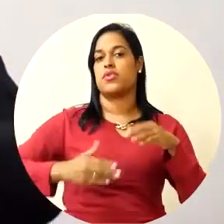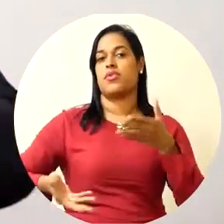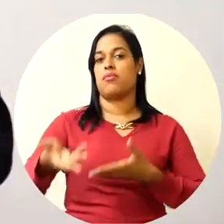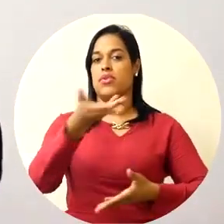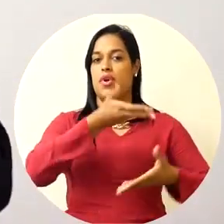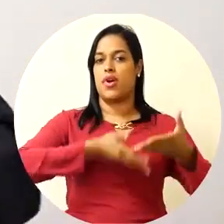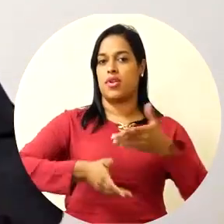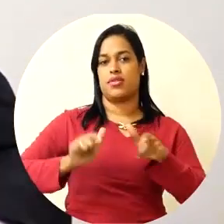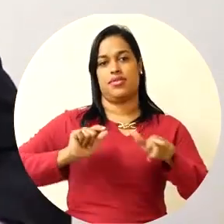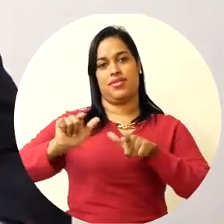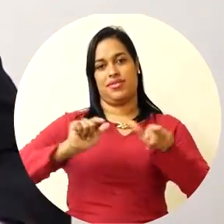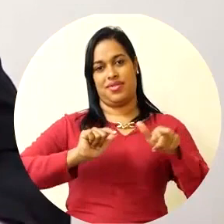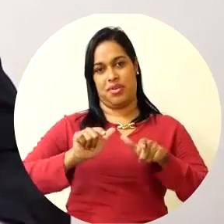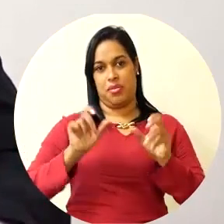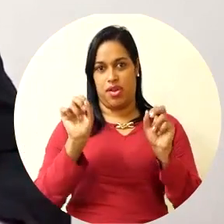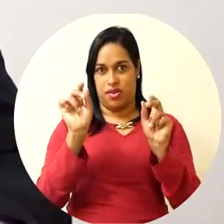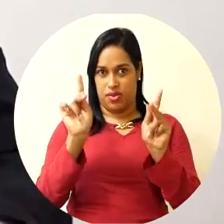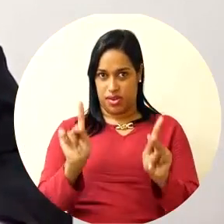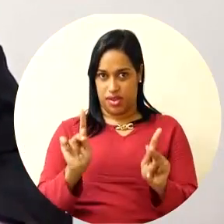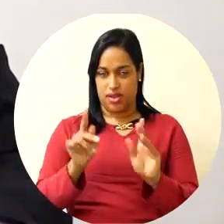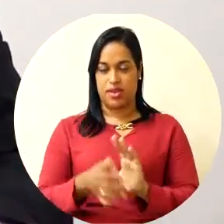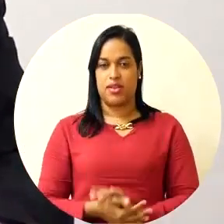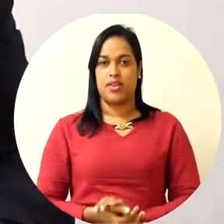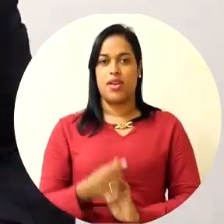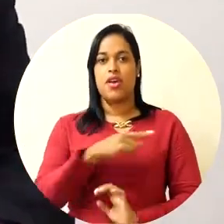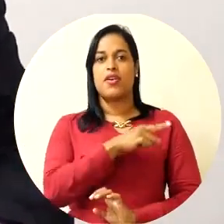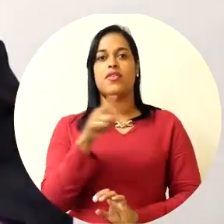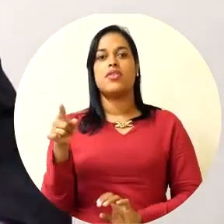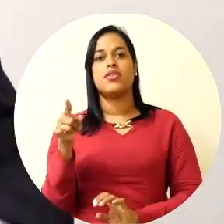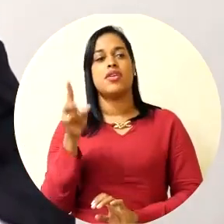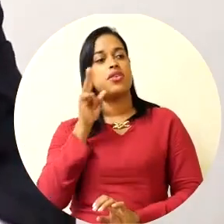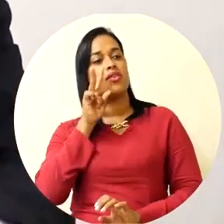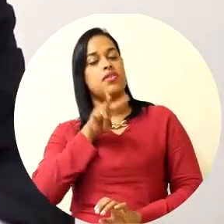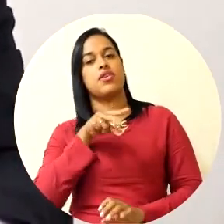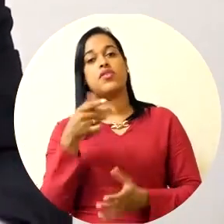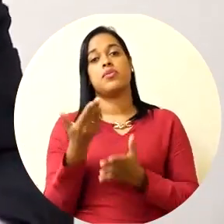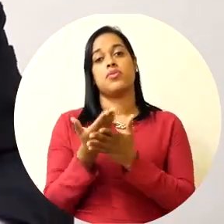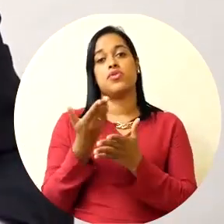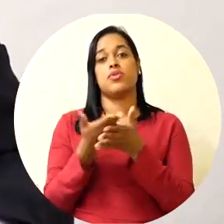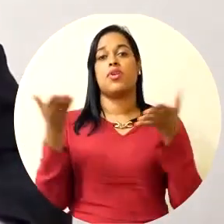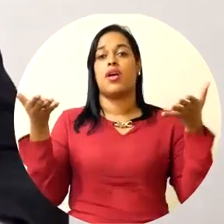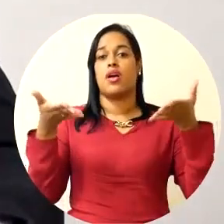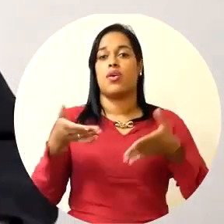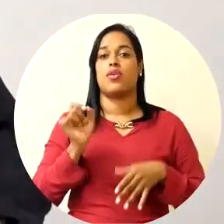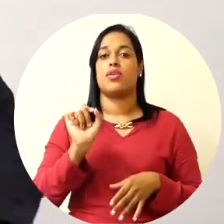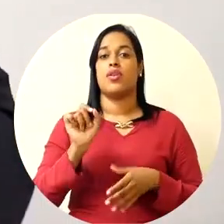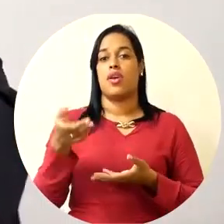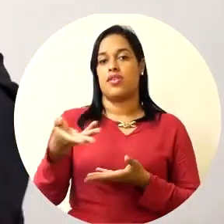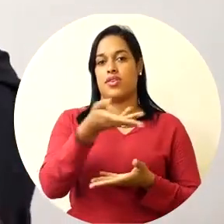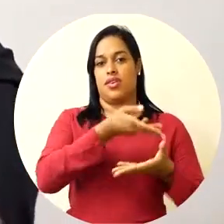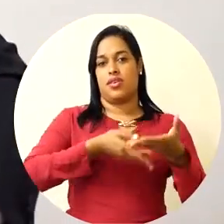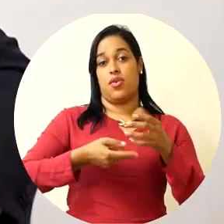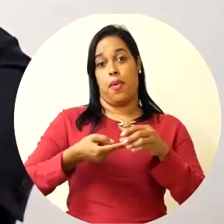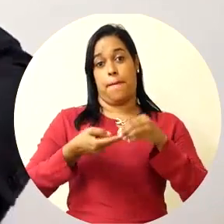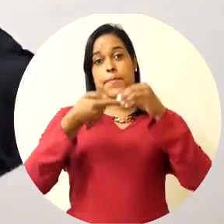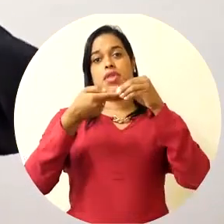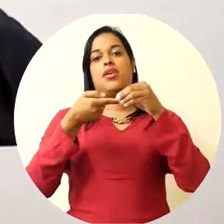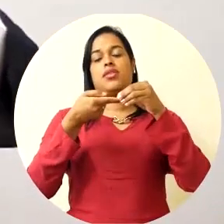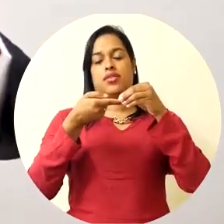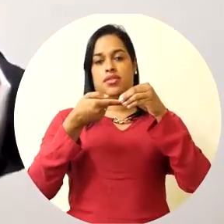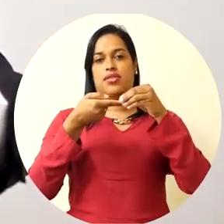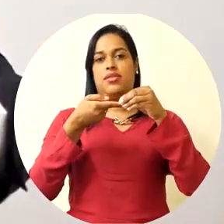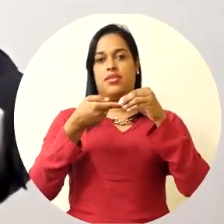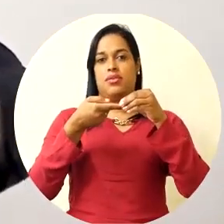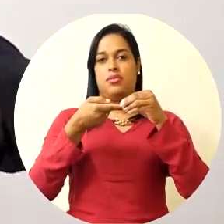empregado, formando a relação de emprego, certo? Senhores, diante disso aí, vamos estudar agora